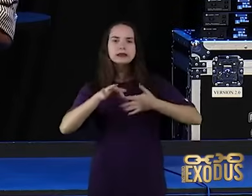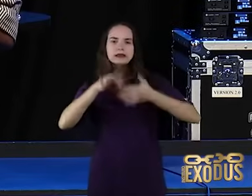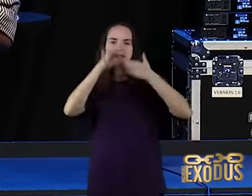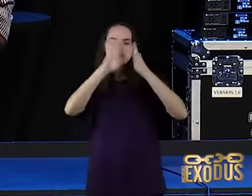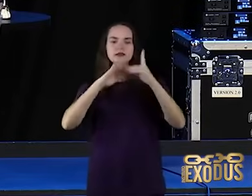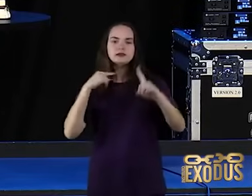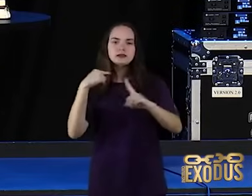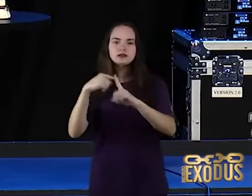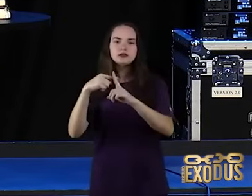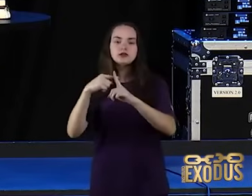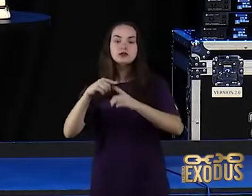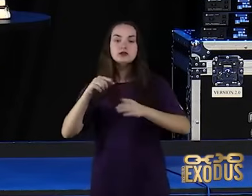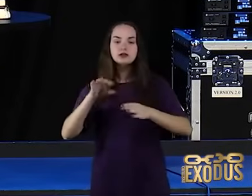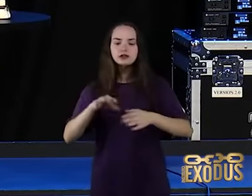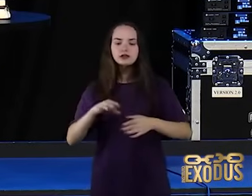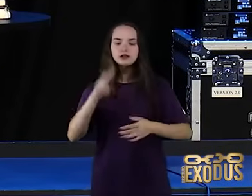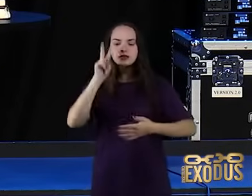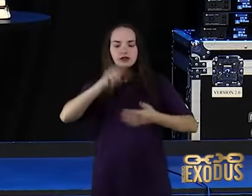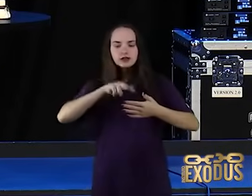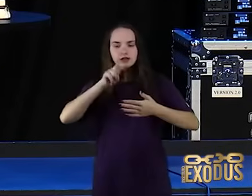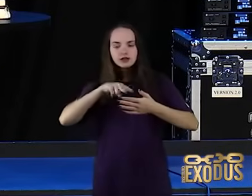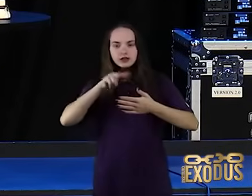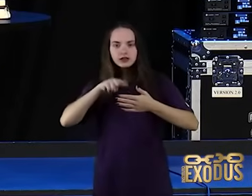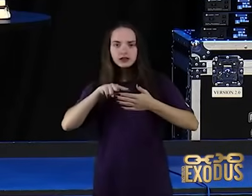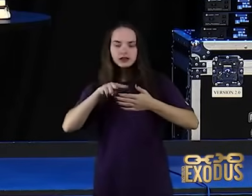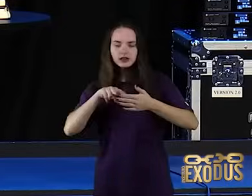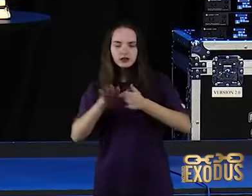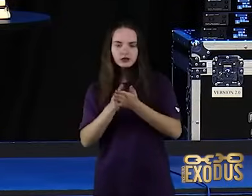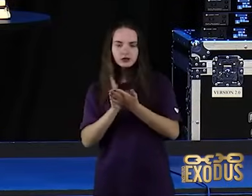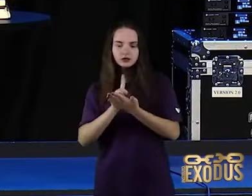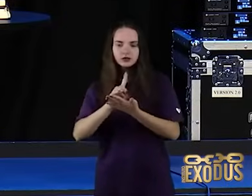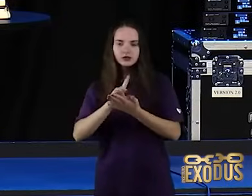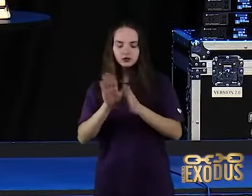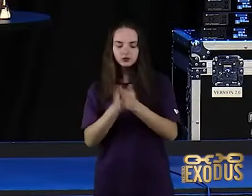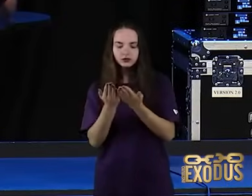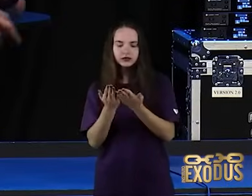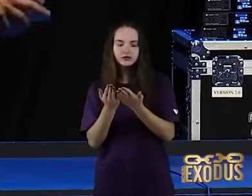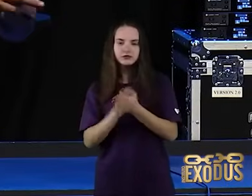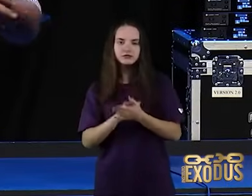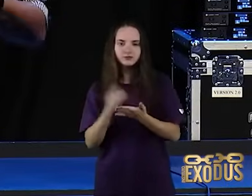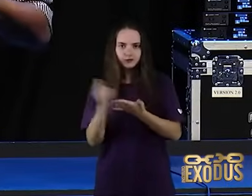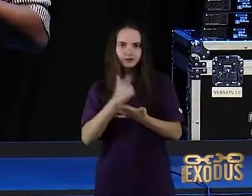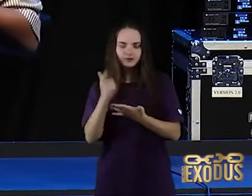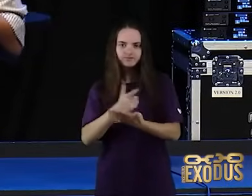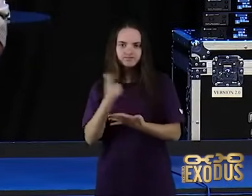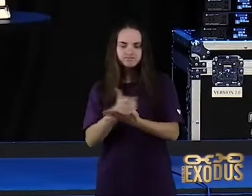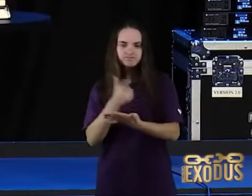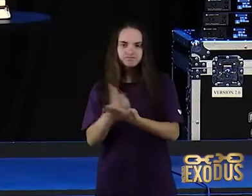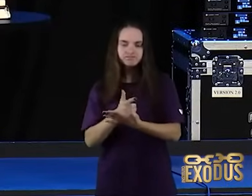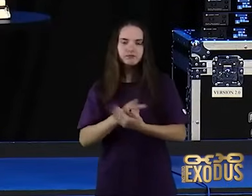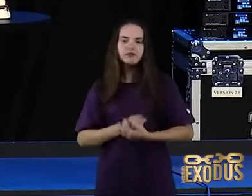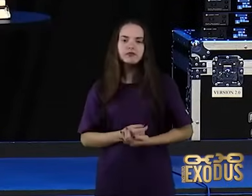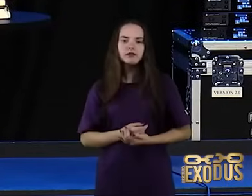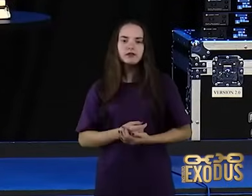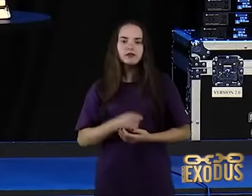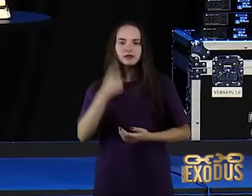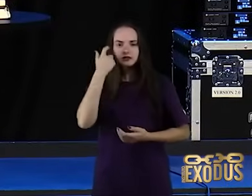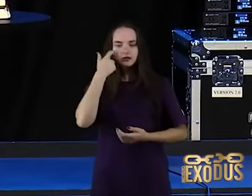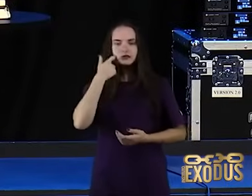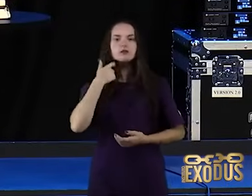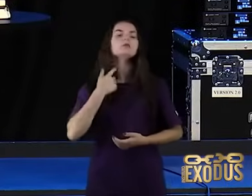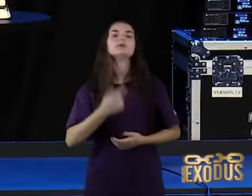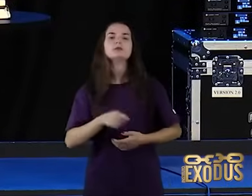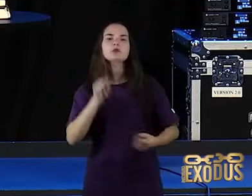aconselho de um pastor que está nos aconselhando para construir assim uma uma espécie de uma academia da